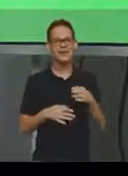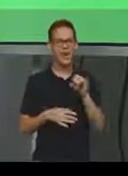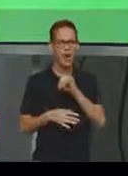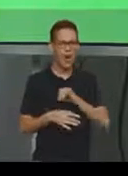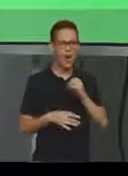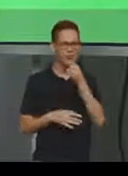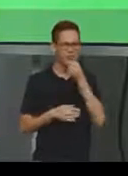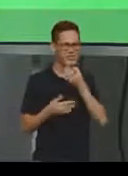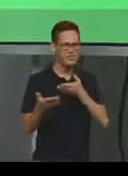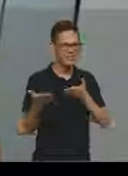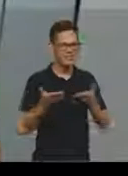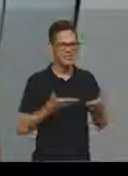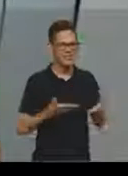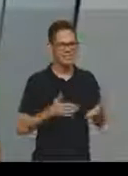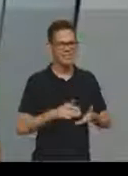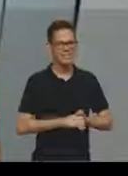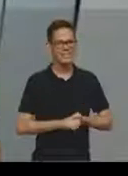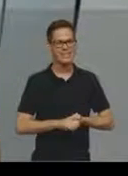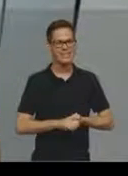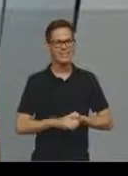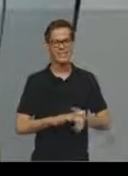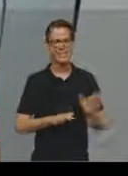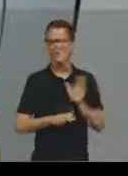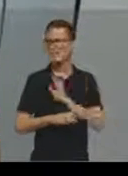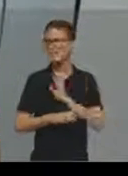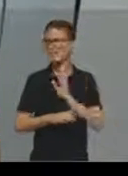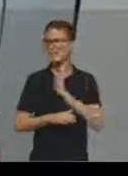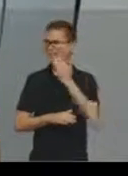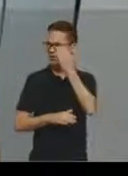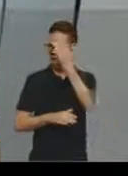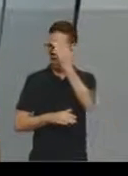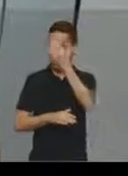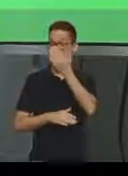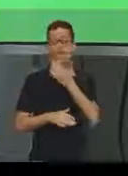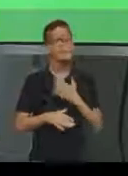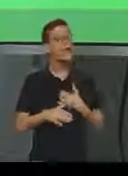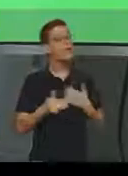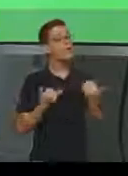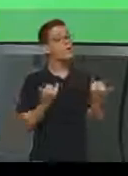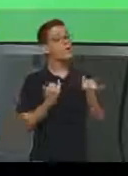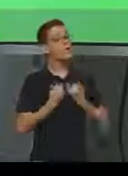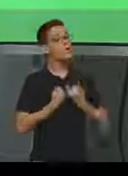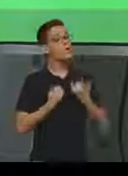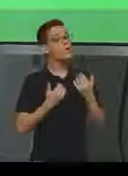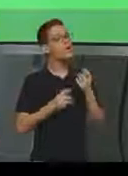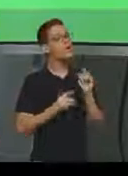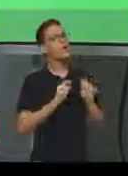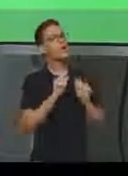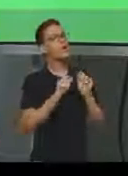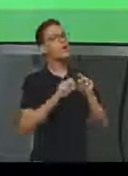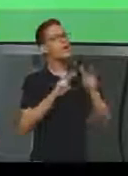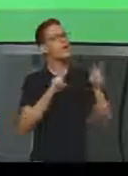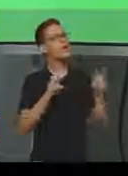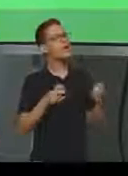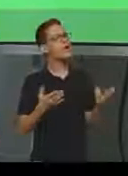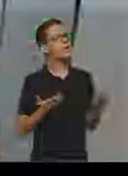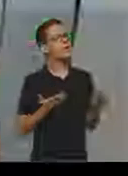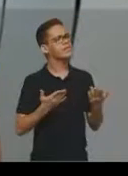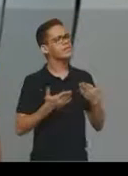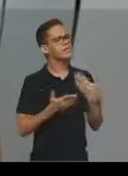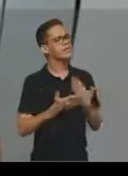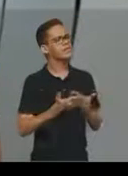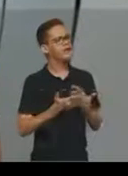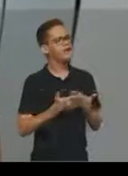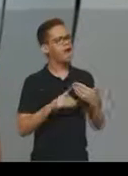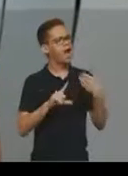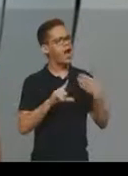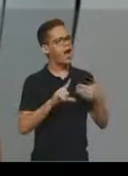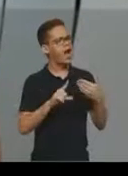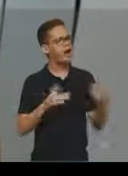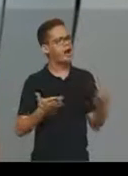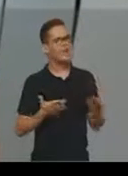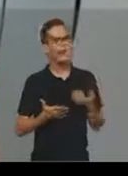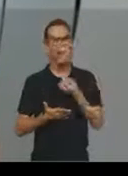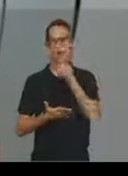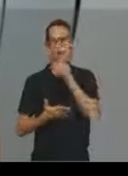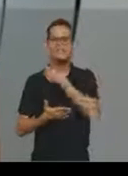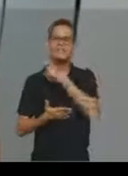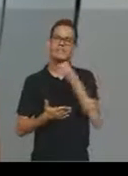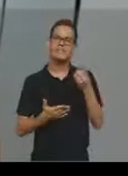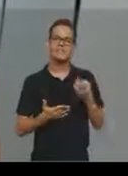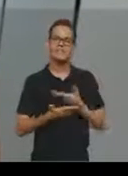Viviane, seja bem-vinda. Muito obrigada. Conta pra gente aí, qual foi o tema de história de hoje? Bom dia a